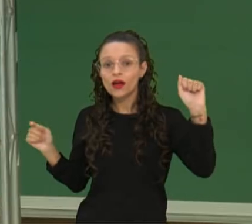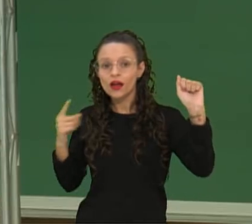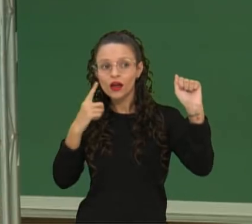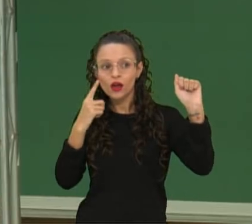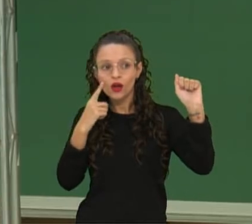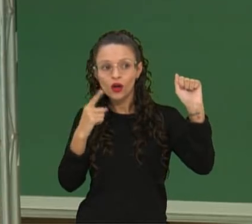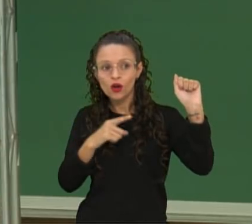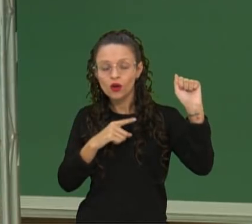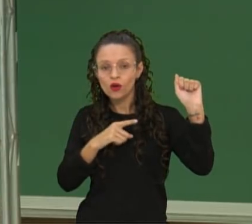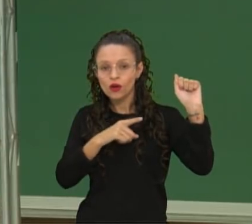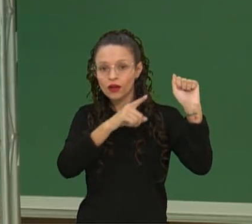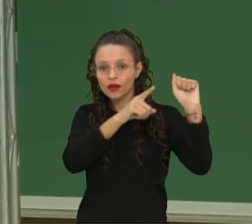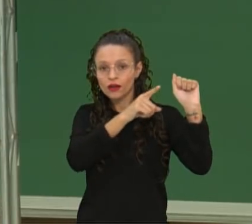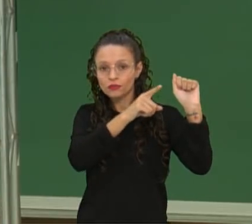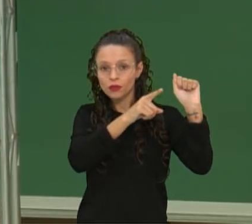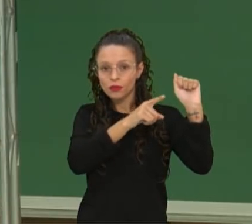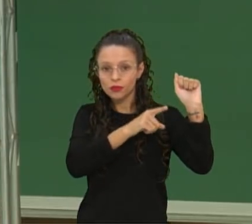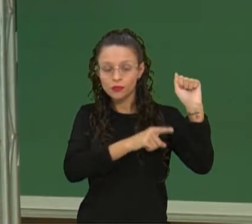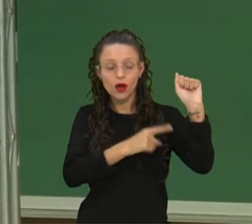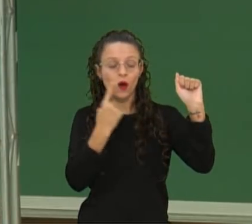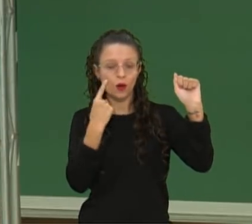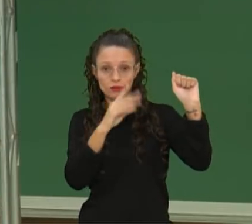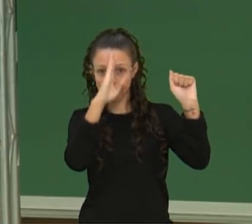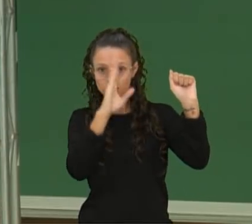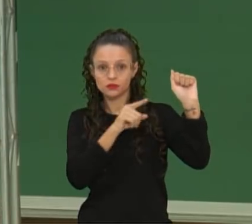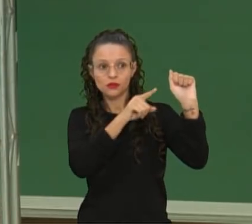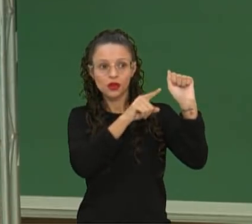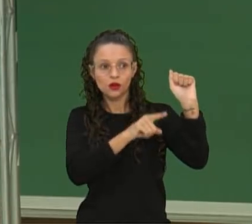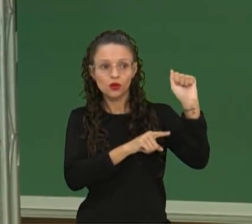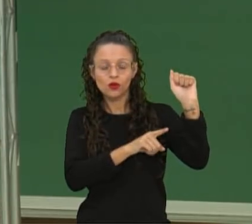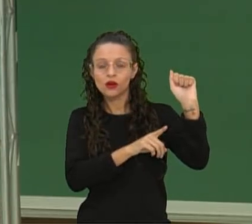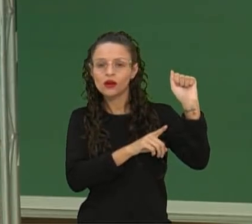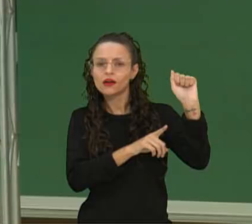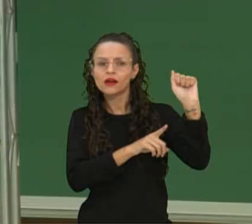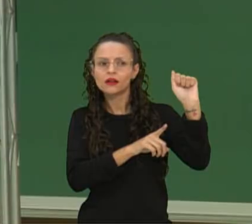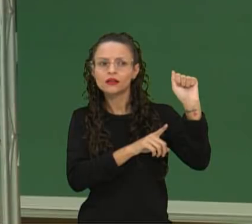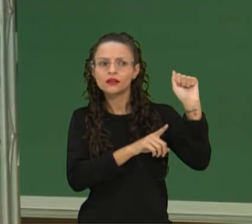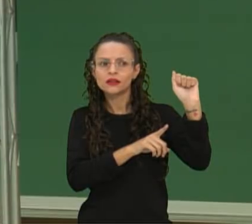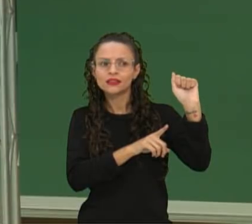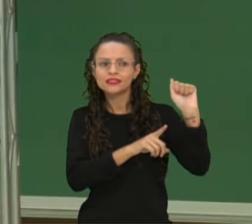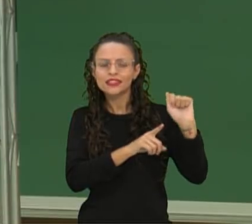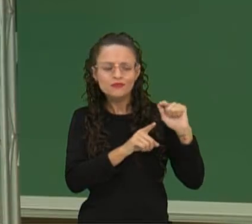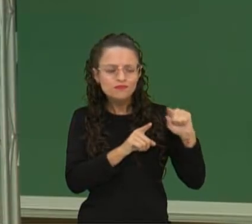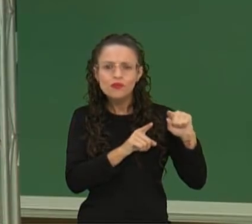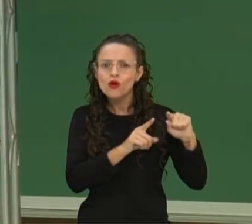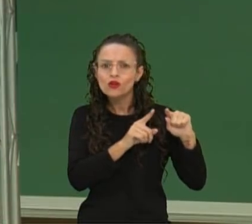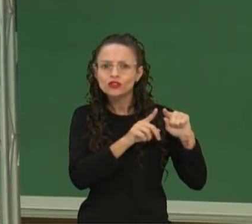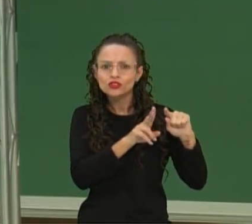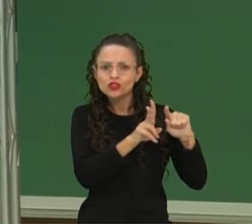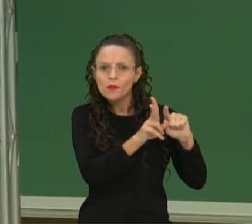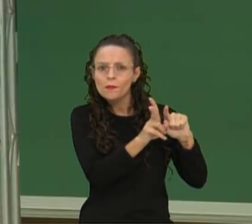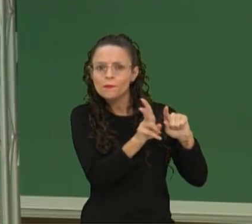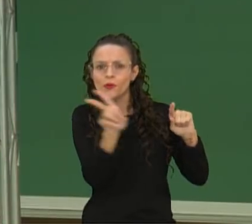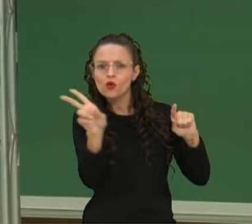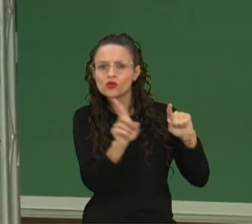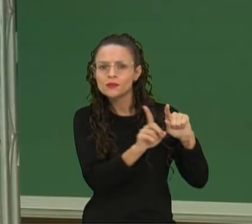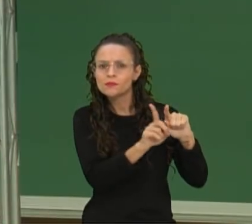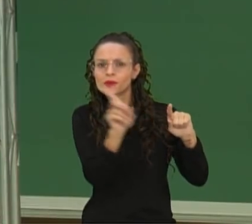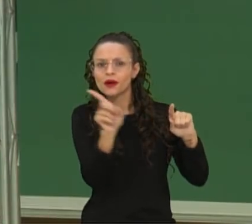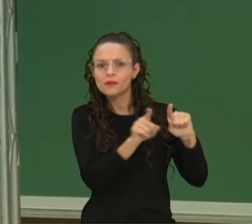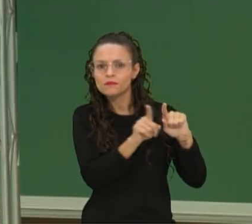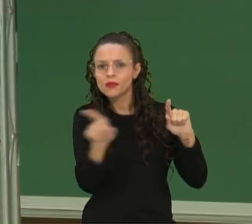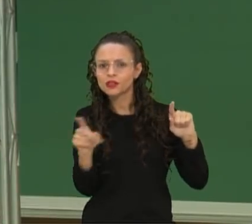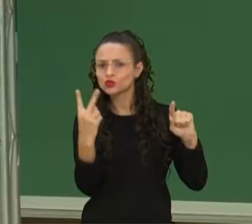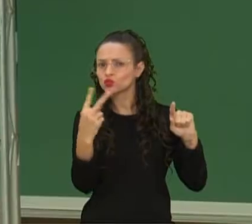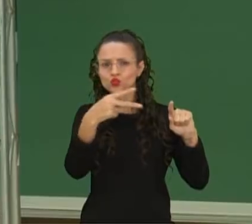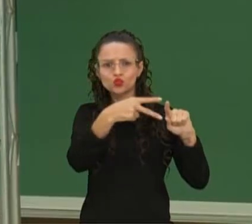ele é o meu conjunto de partida, é ele que você vai olhar. E aqui, nesses elementos, eu tenho esse com duas ligações com o